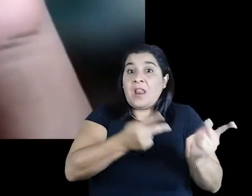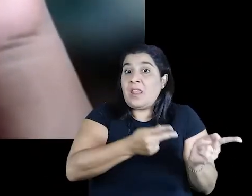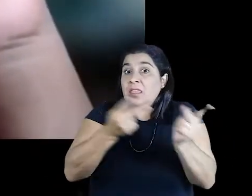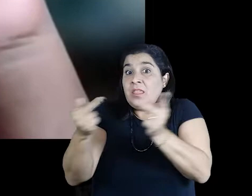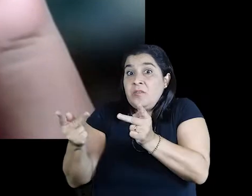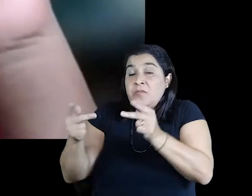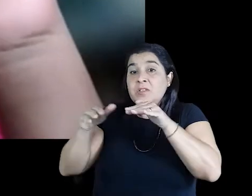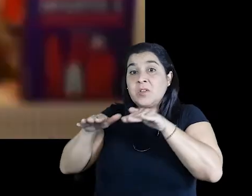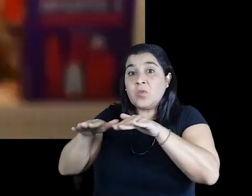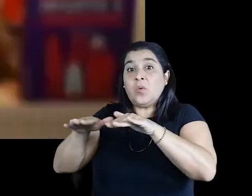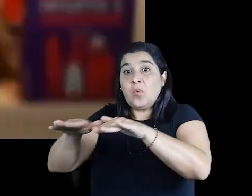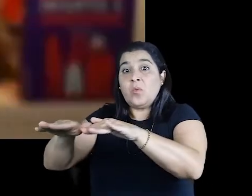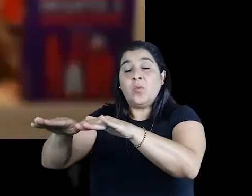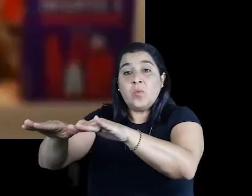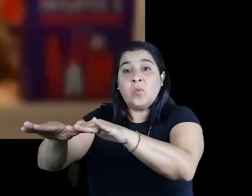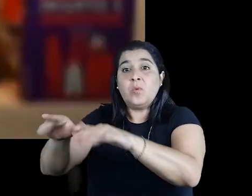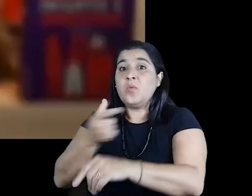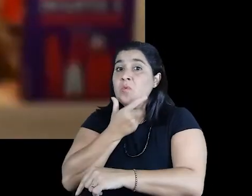do alfaiate.